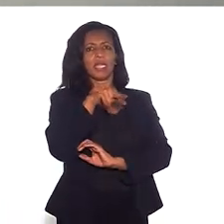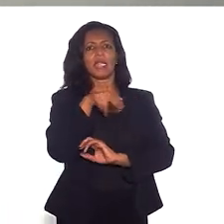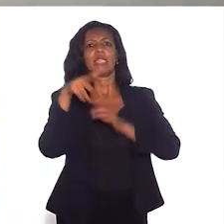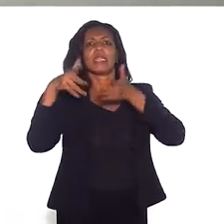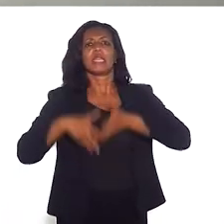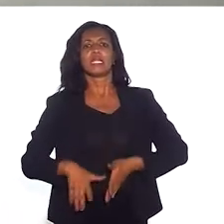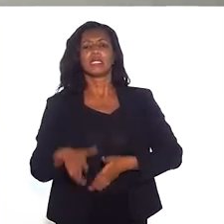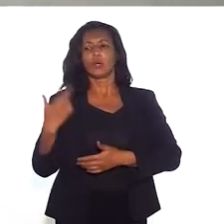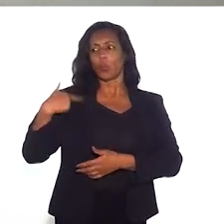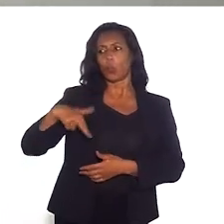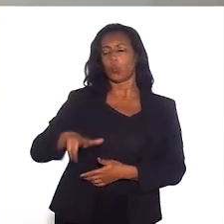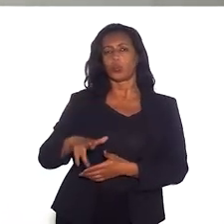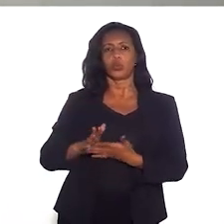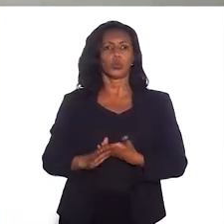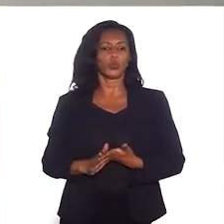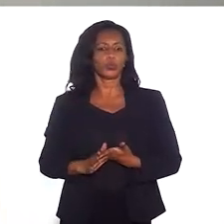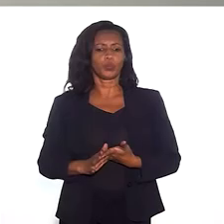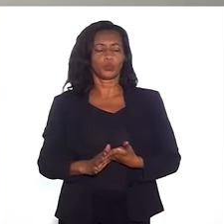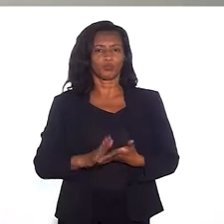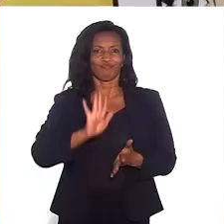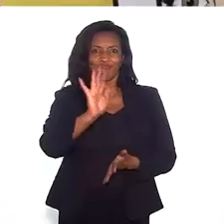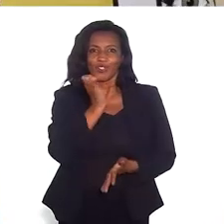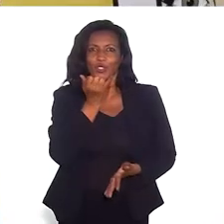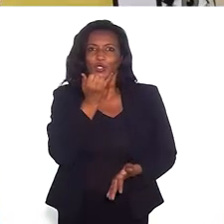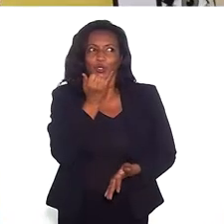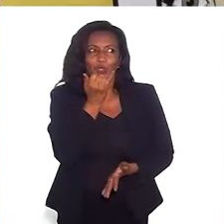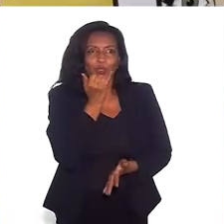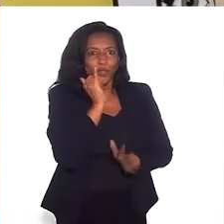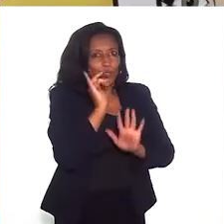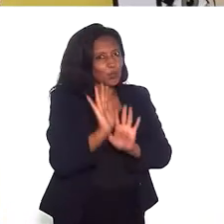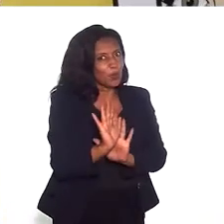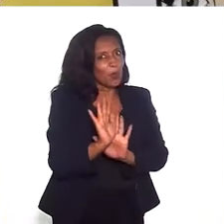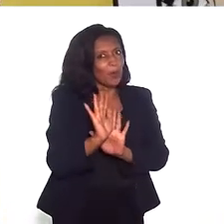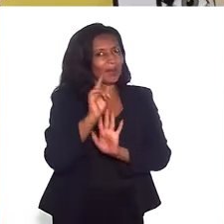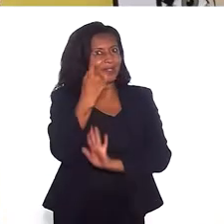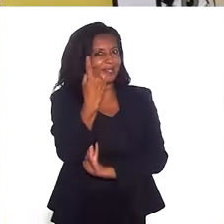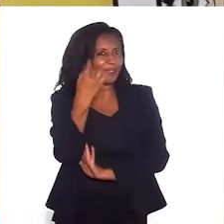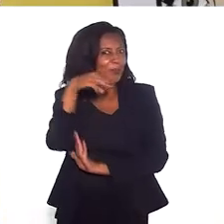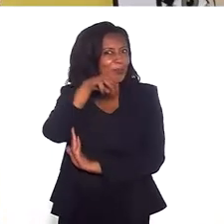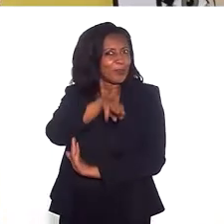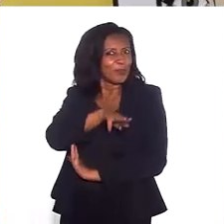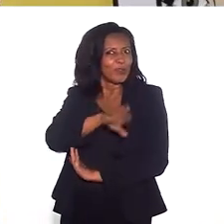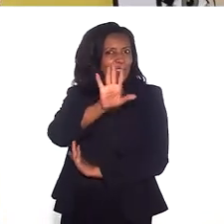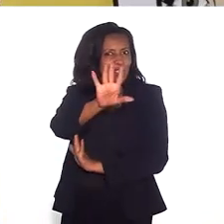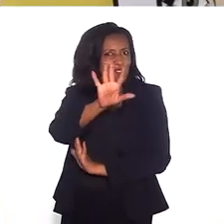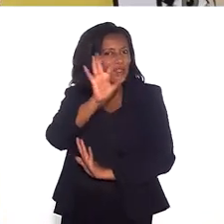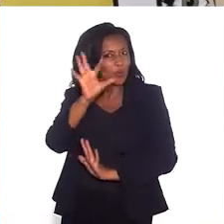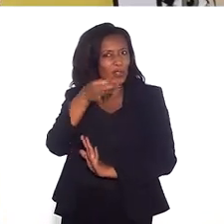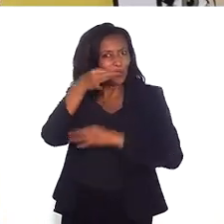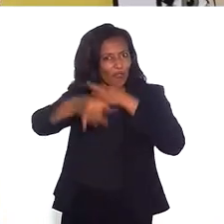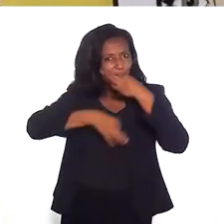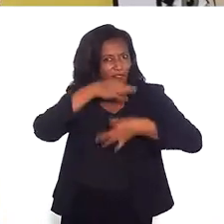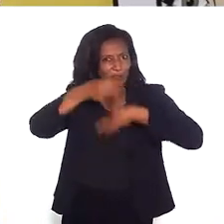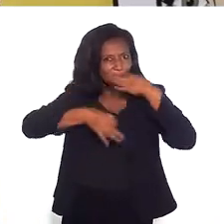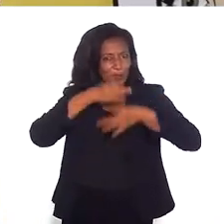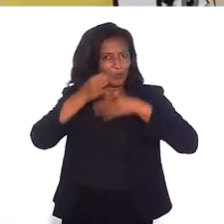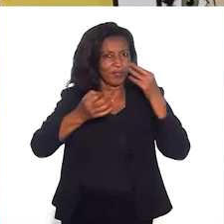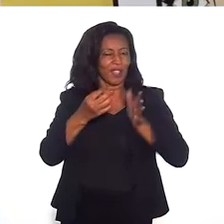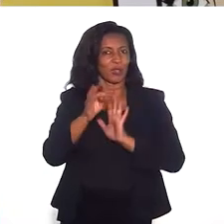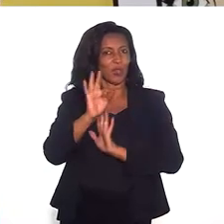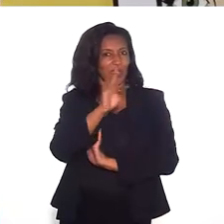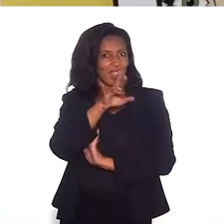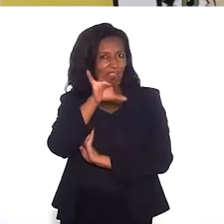da pele, a nacionalidade, a religião. Vanessa, desculpa te interromper, mas segura aí nesses